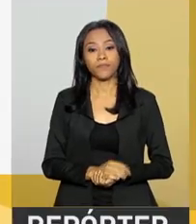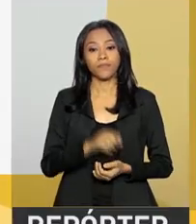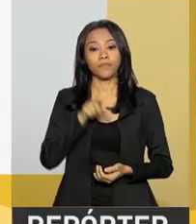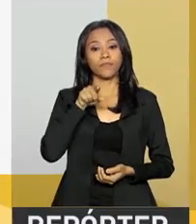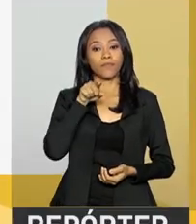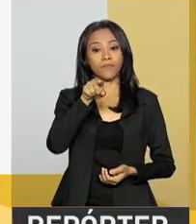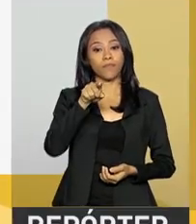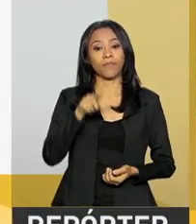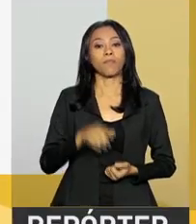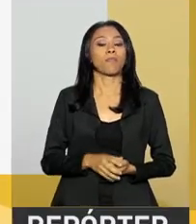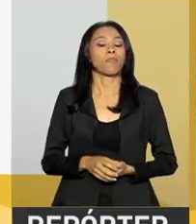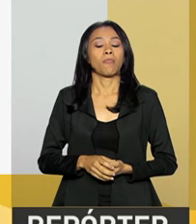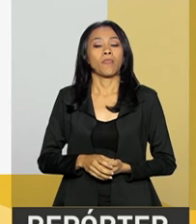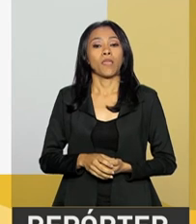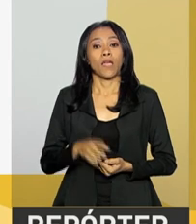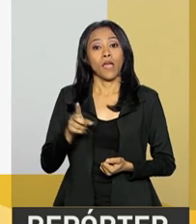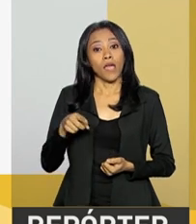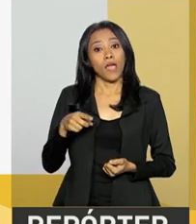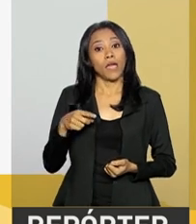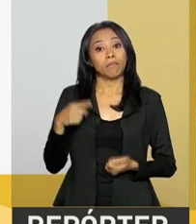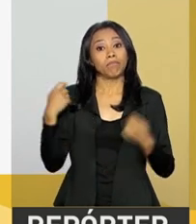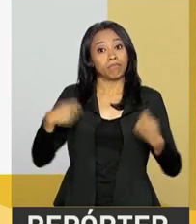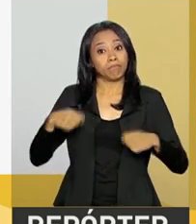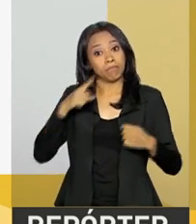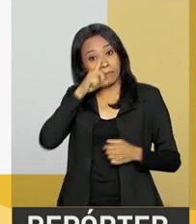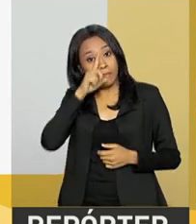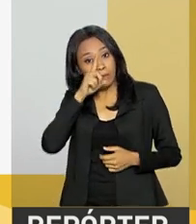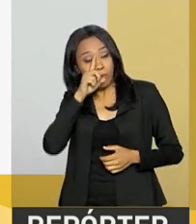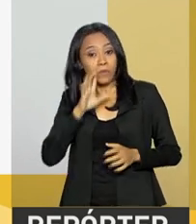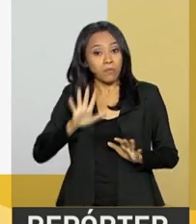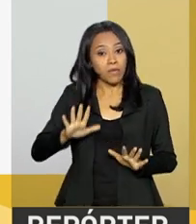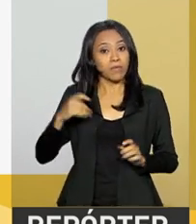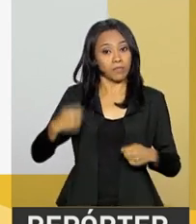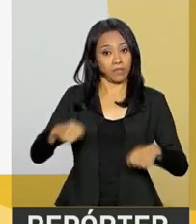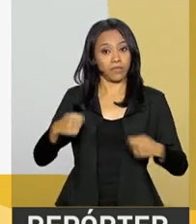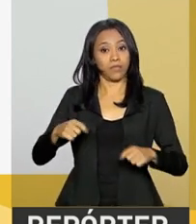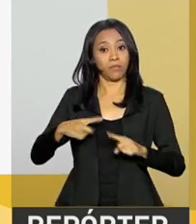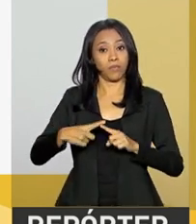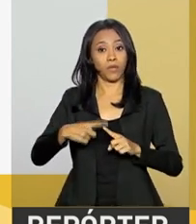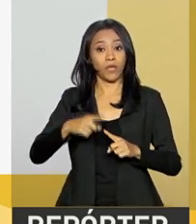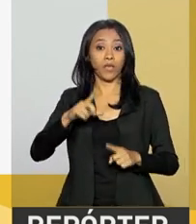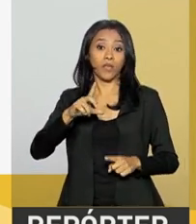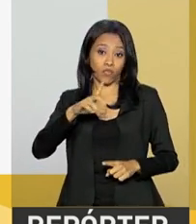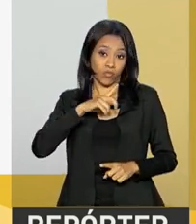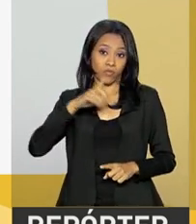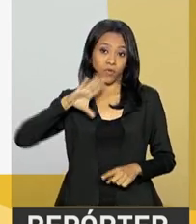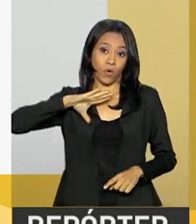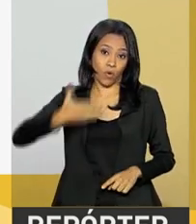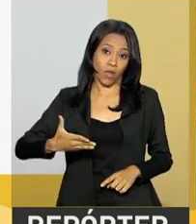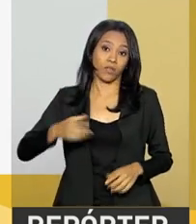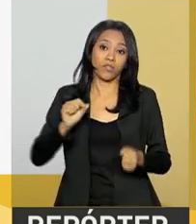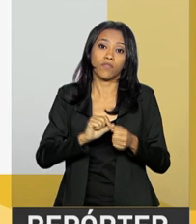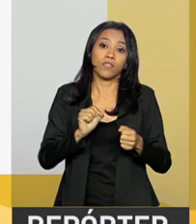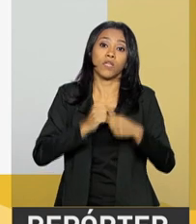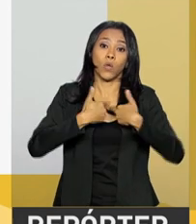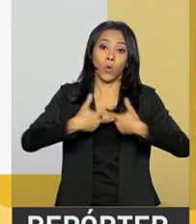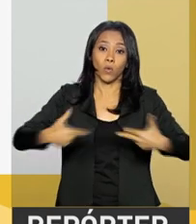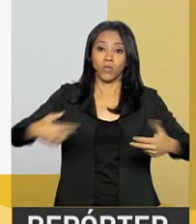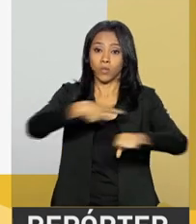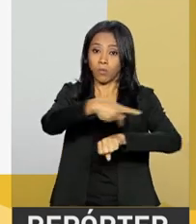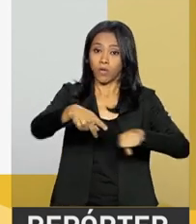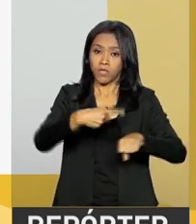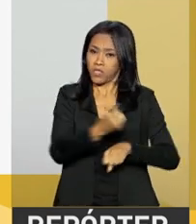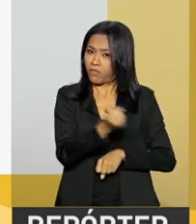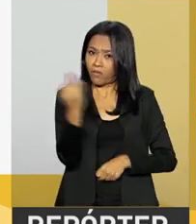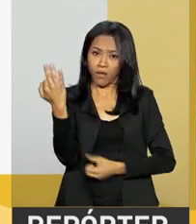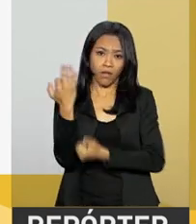Pode ser um jogo de alto risco, mas é um jogo necessário. Porque eu tive coragem, viu, Datena, de produzir coisas, fazer coisas no país que muita gente não